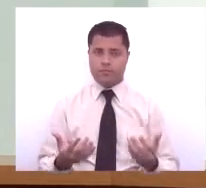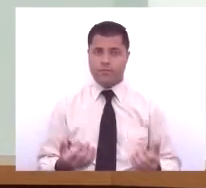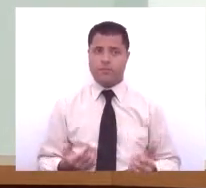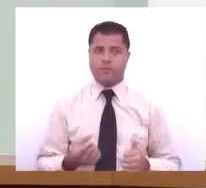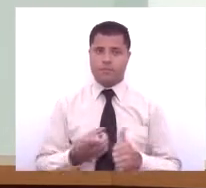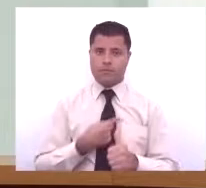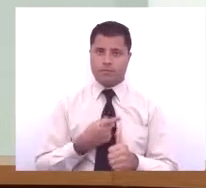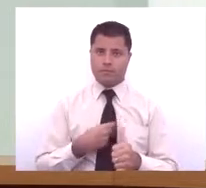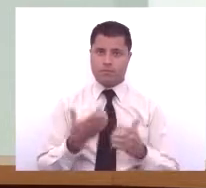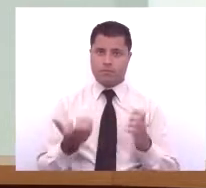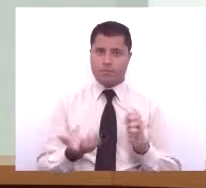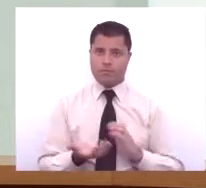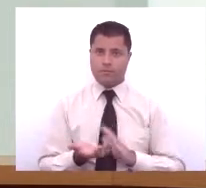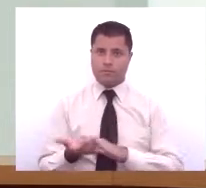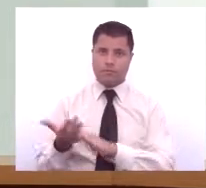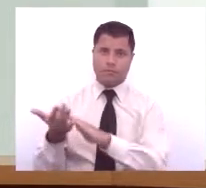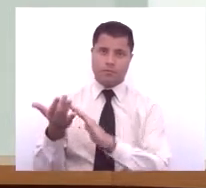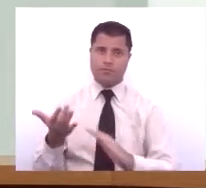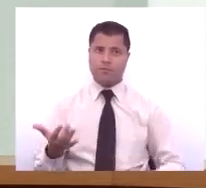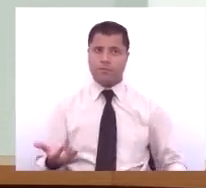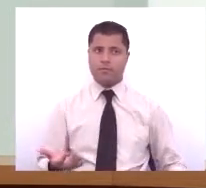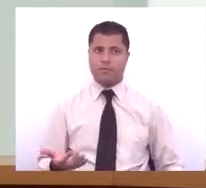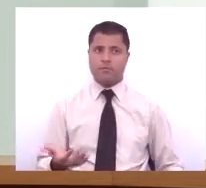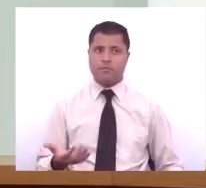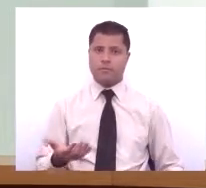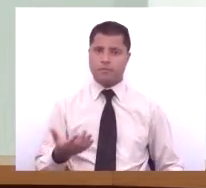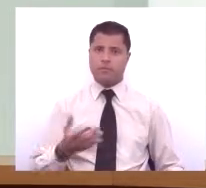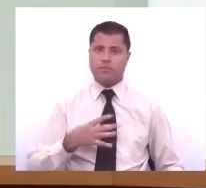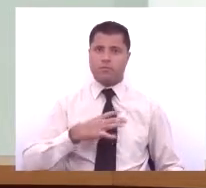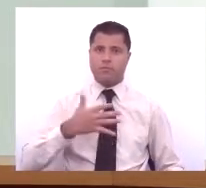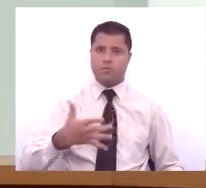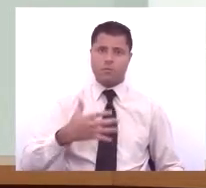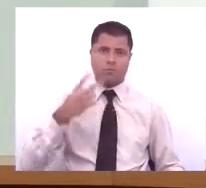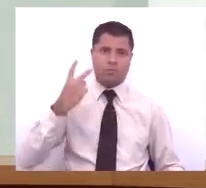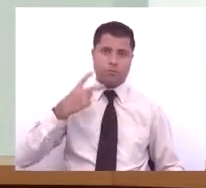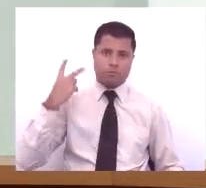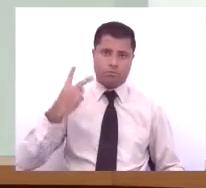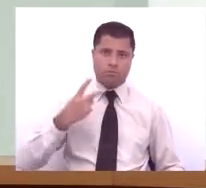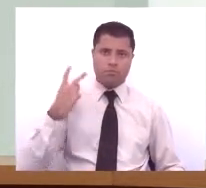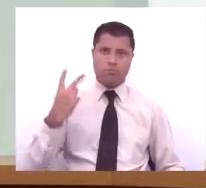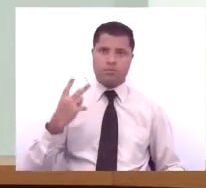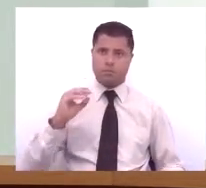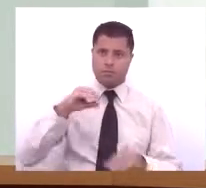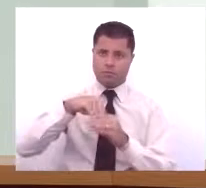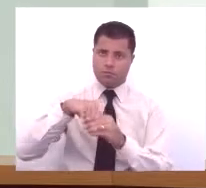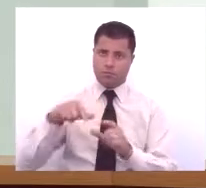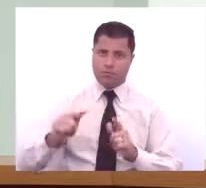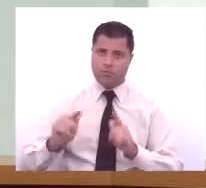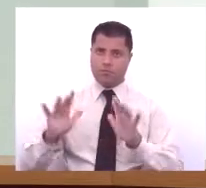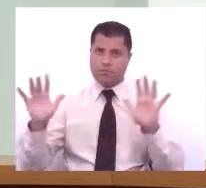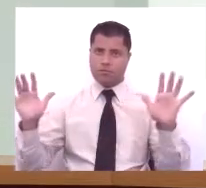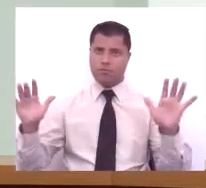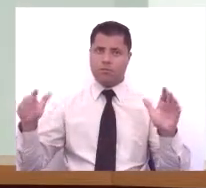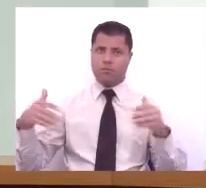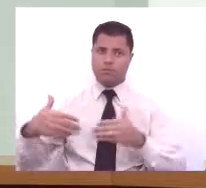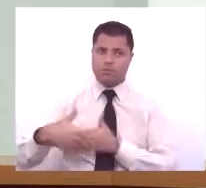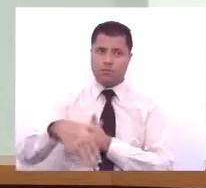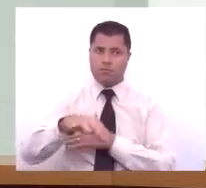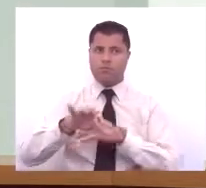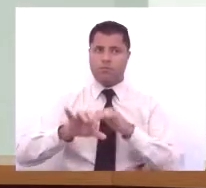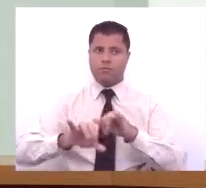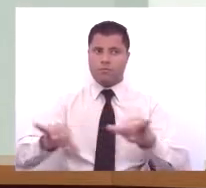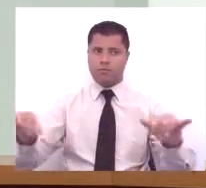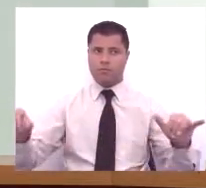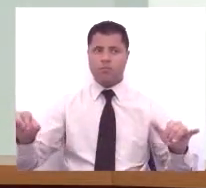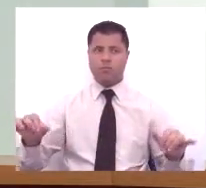para parabenizar pela coragem dos vereadores da nossa cidade de saírem a deputados